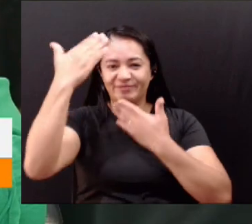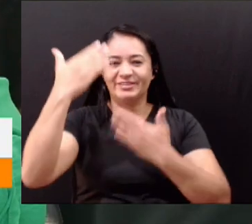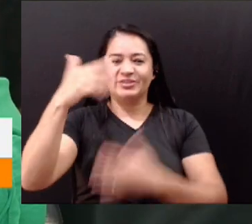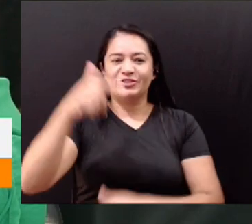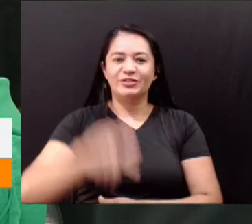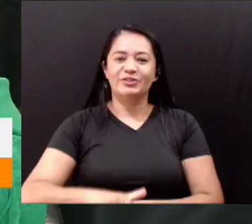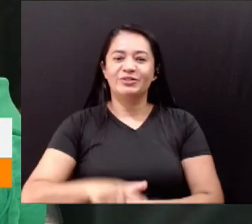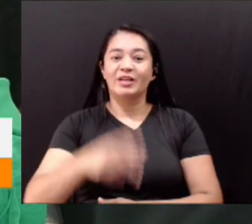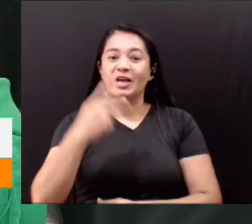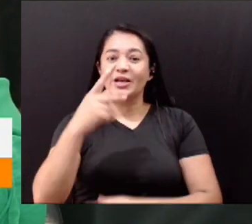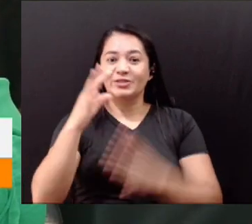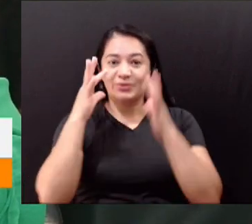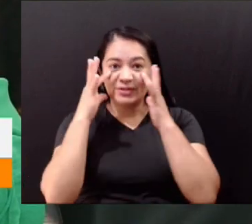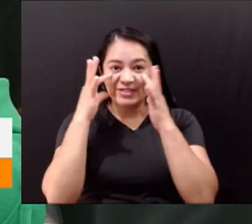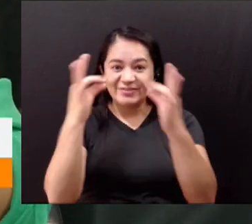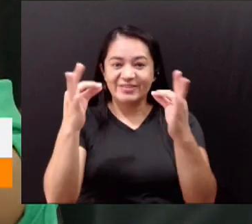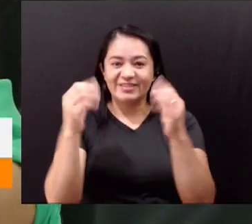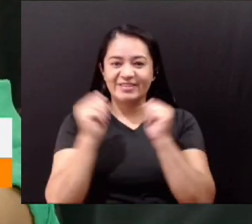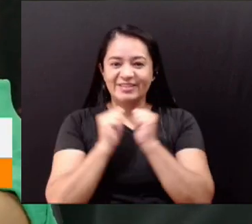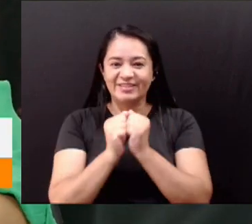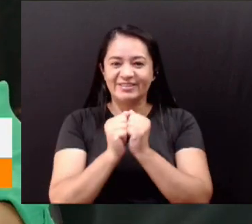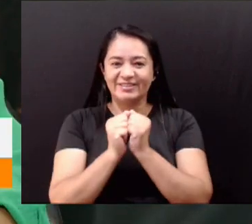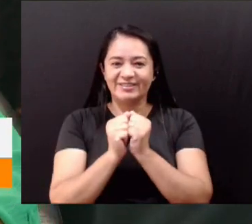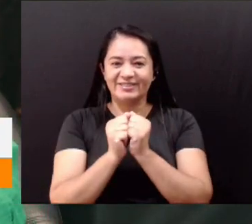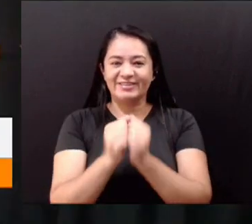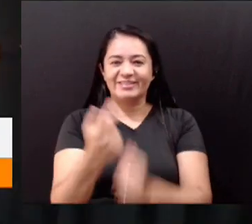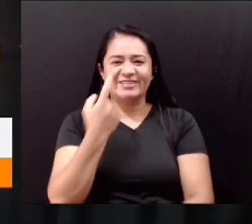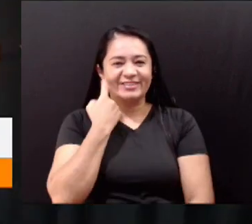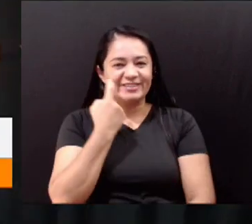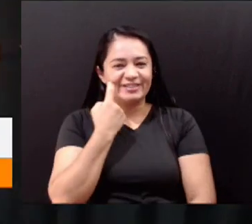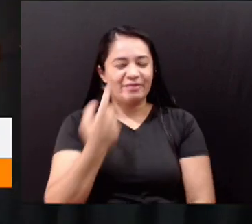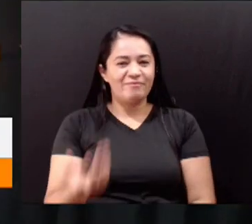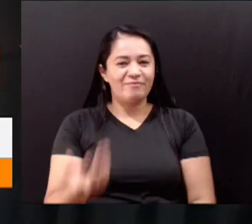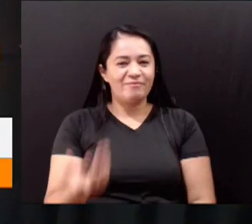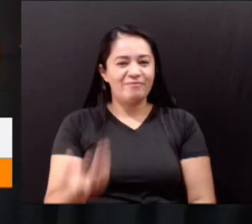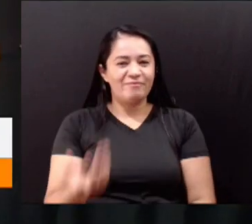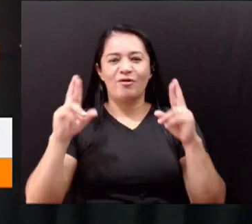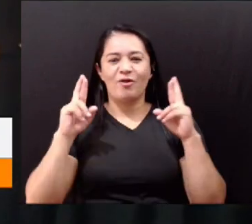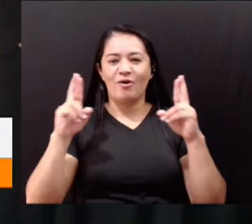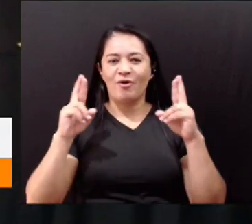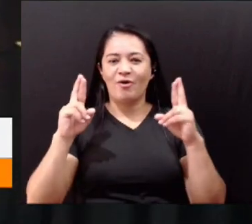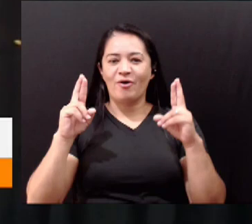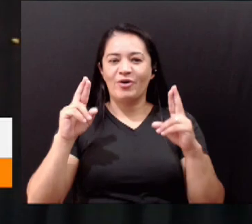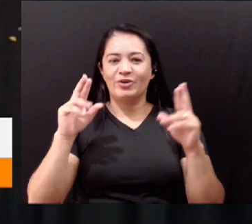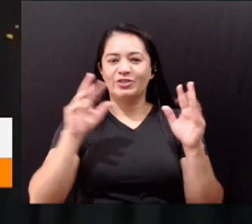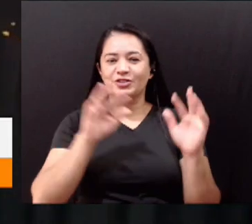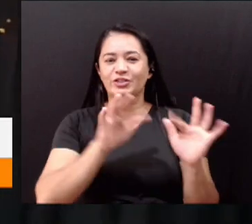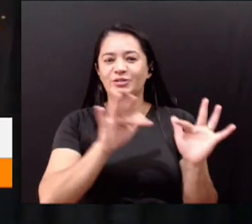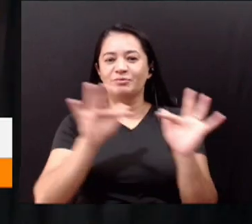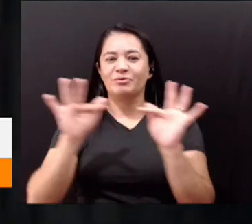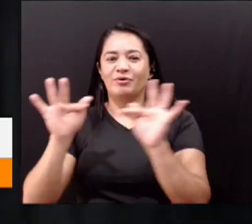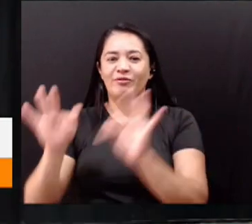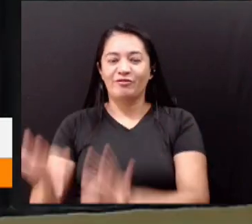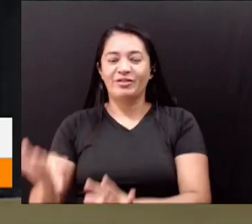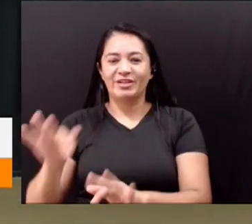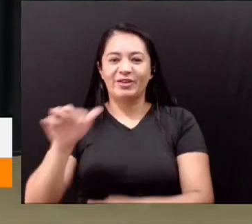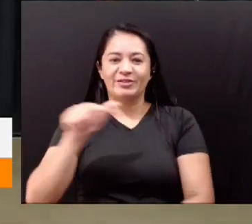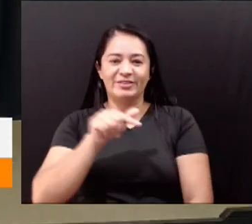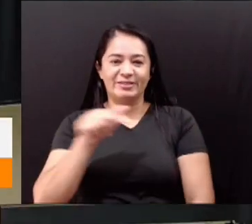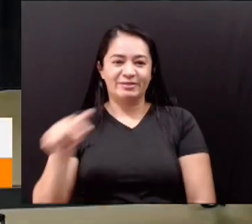a sua companhia. Sextamos, então desejo a você um ótimo final de semana. Agradecendo as